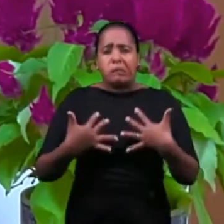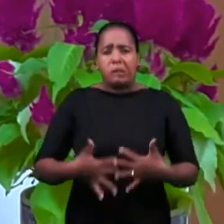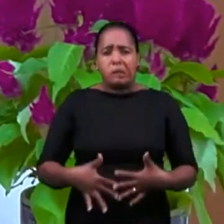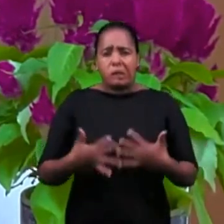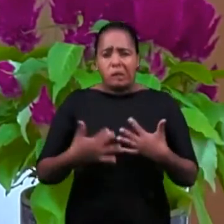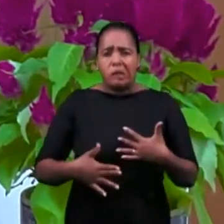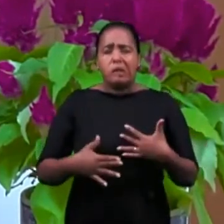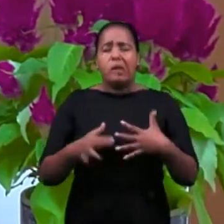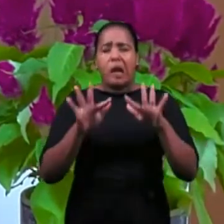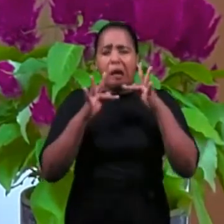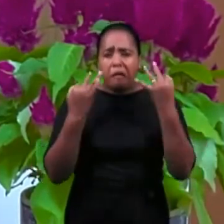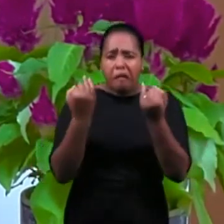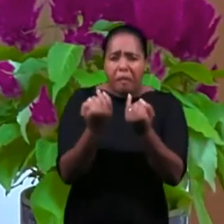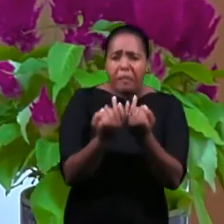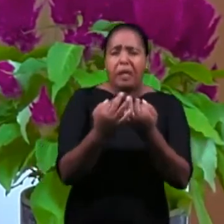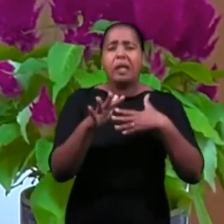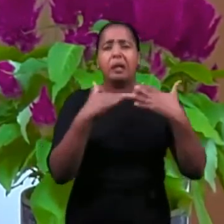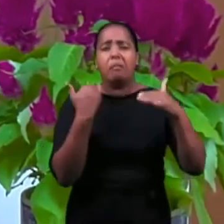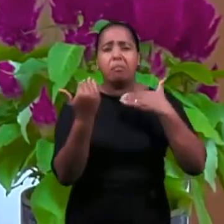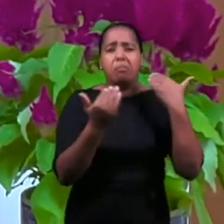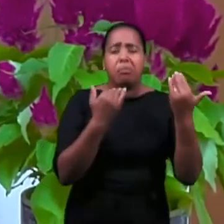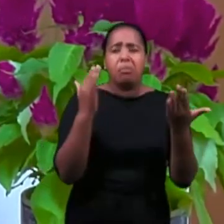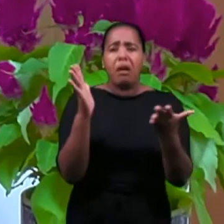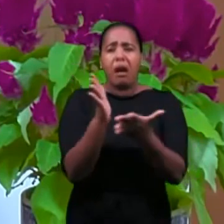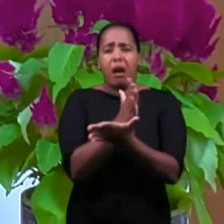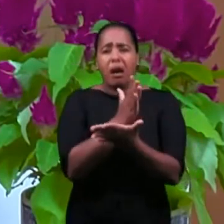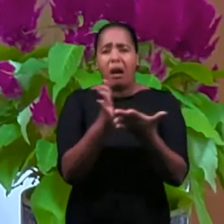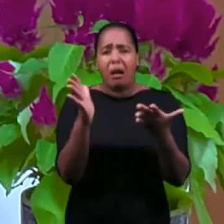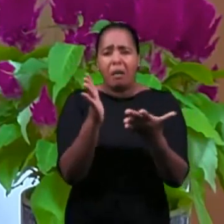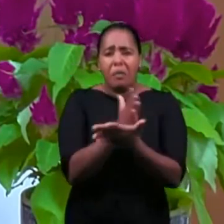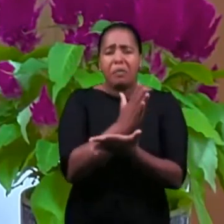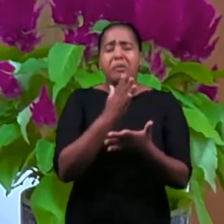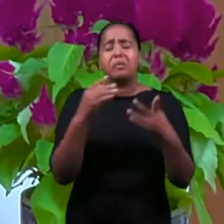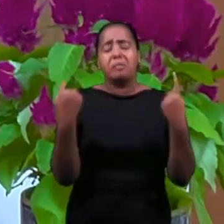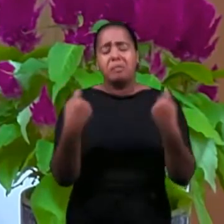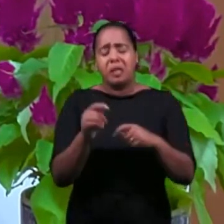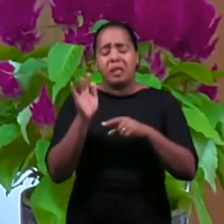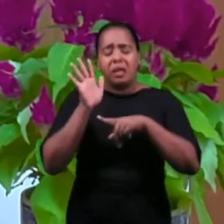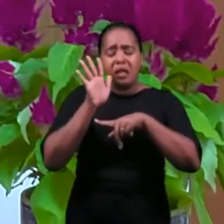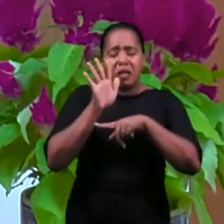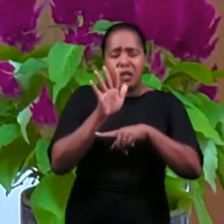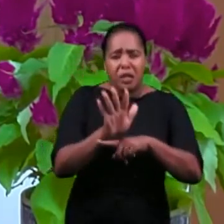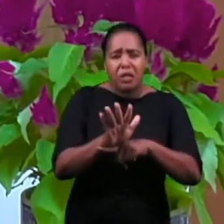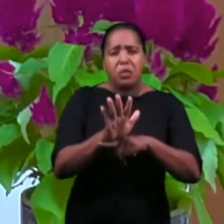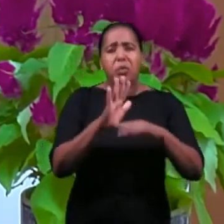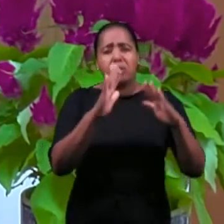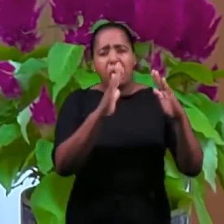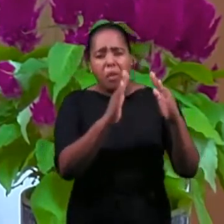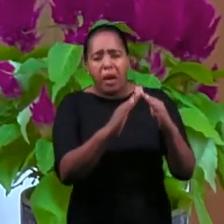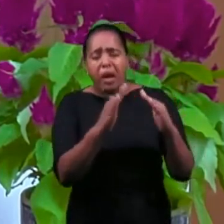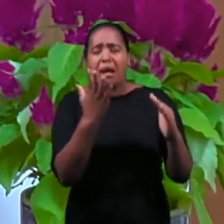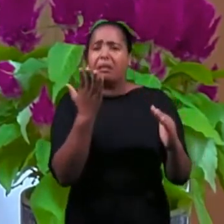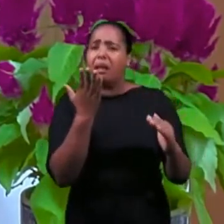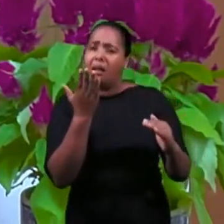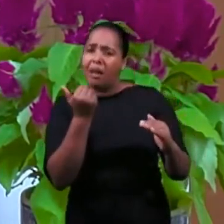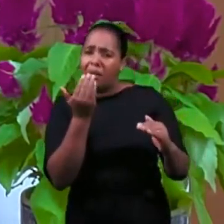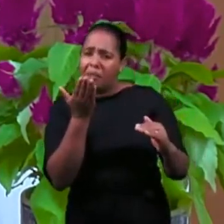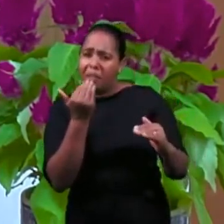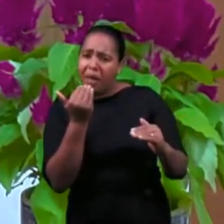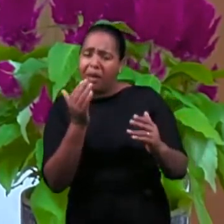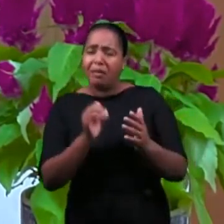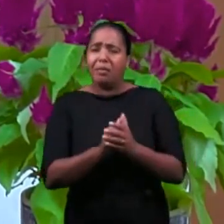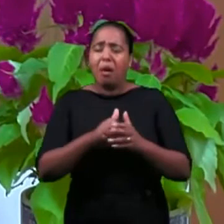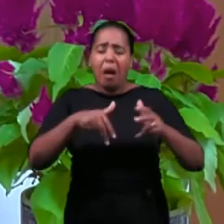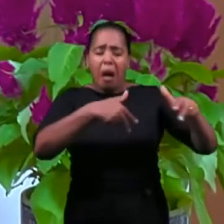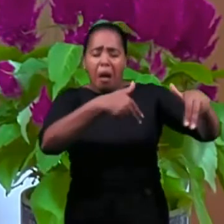seus entes queridos, alguns necessitando de ajuda, abrigo, alimento,